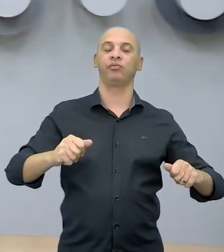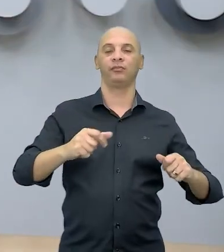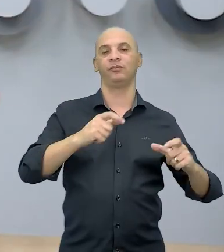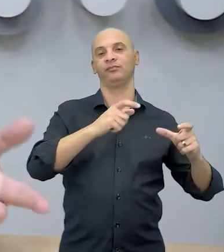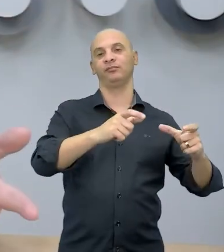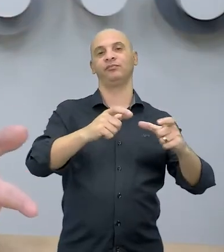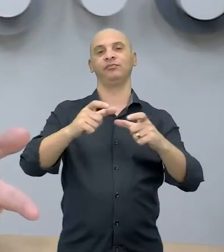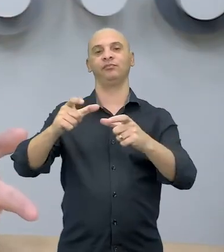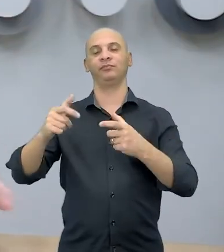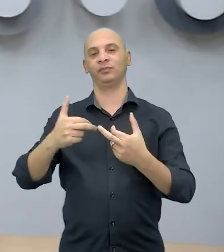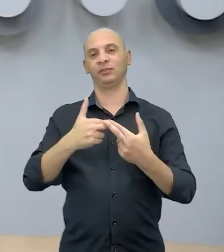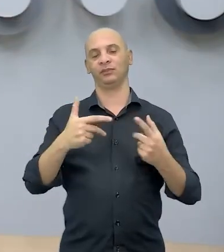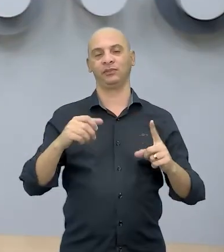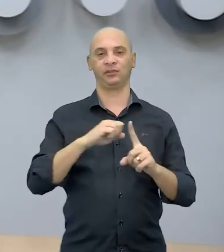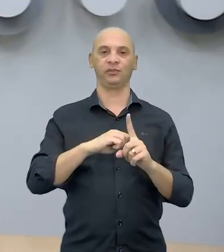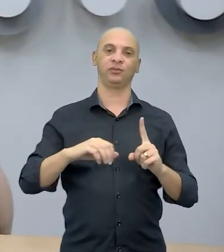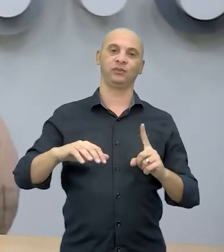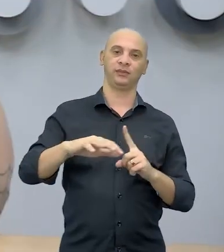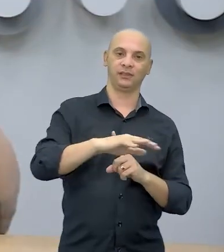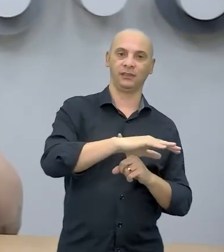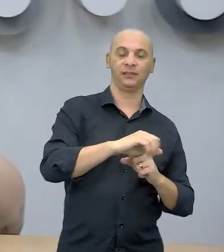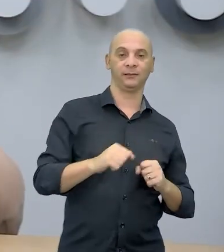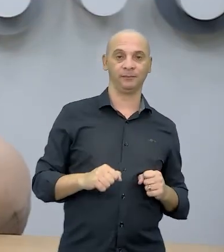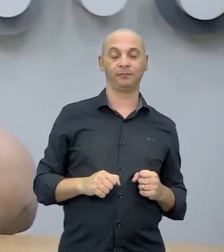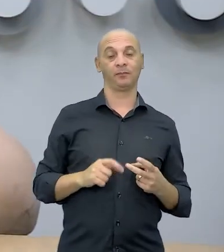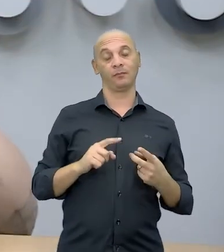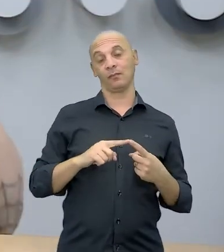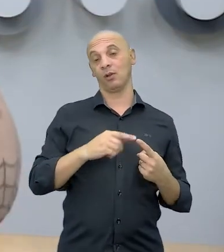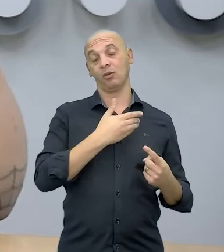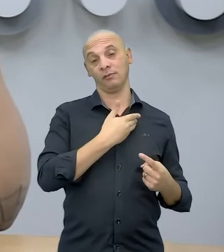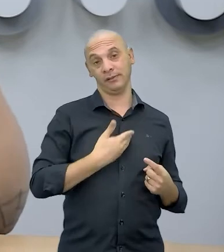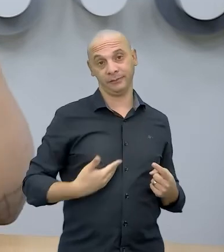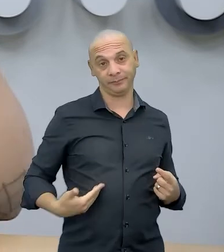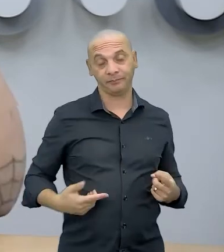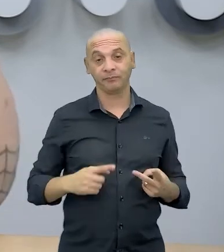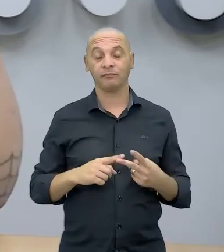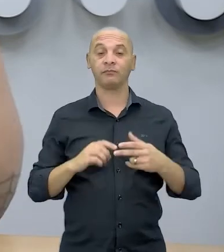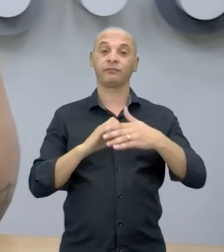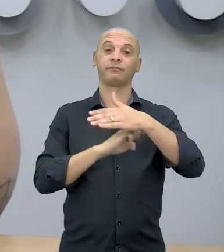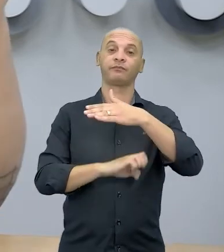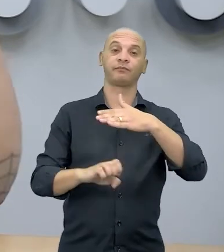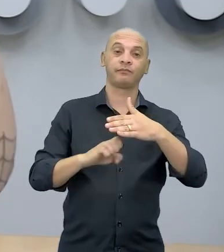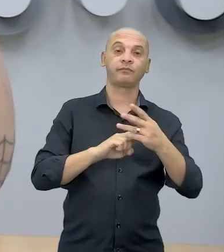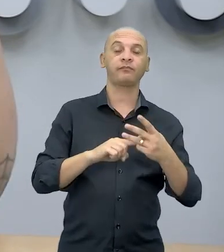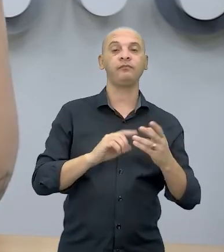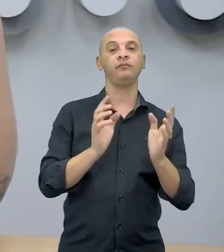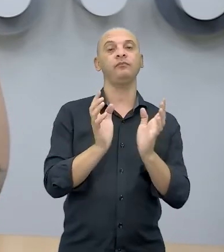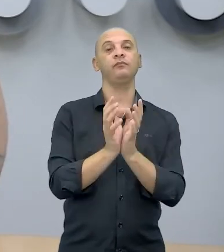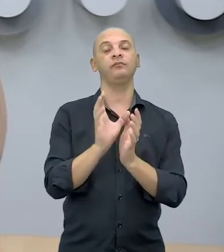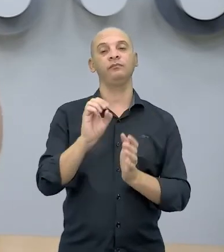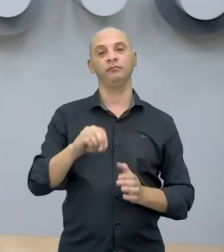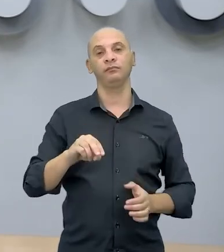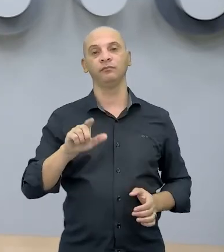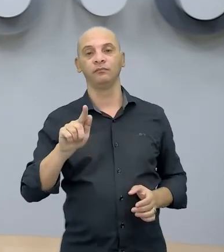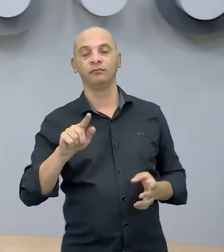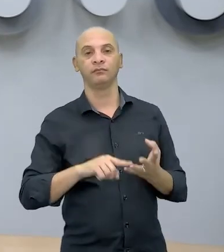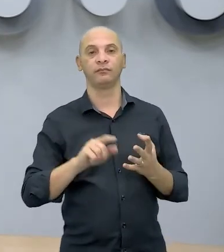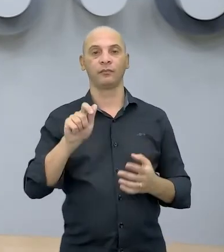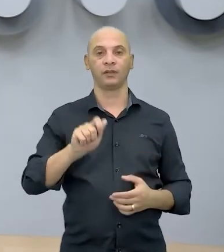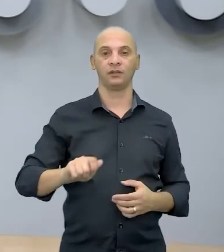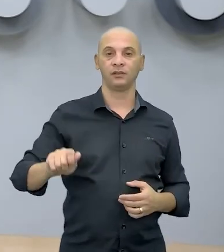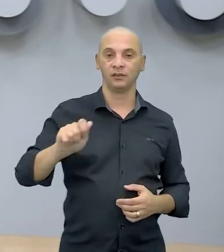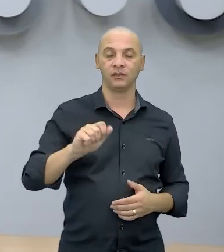diferentes agentes sociais, sejam eles o próprio governo, empresas, organizações, associações,